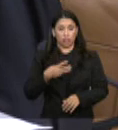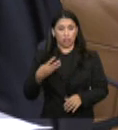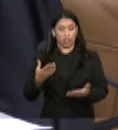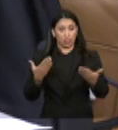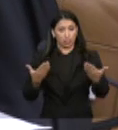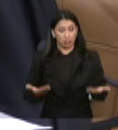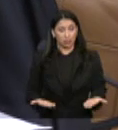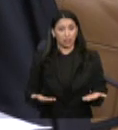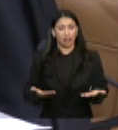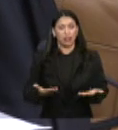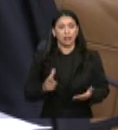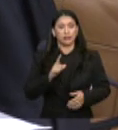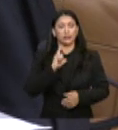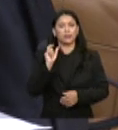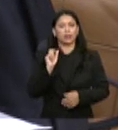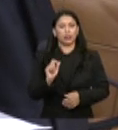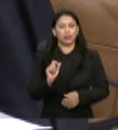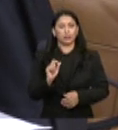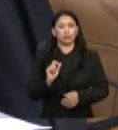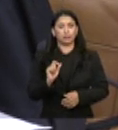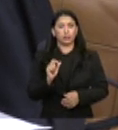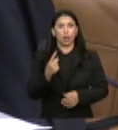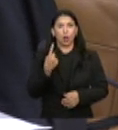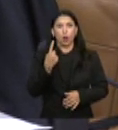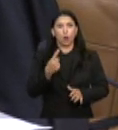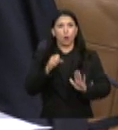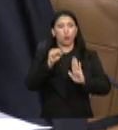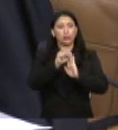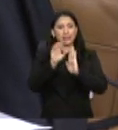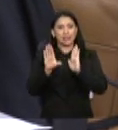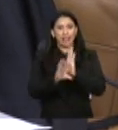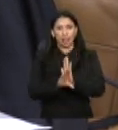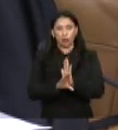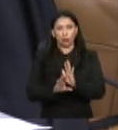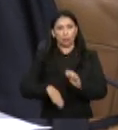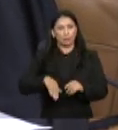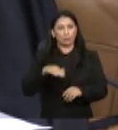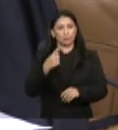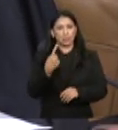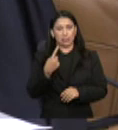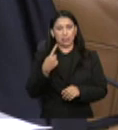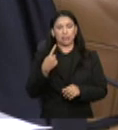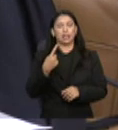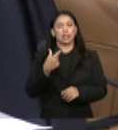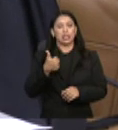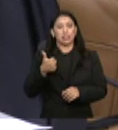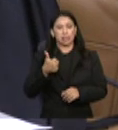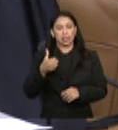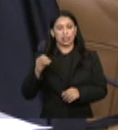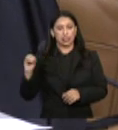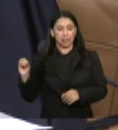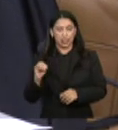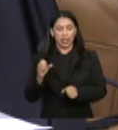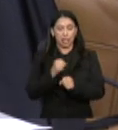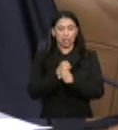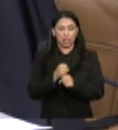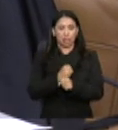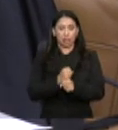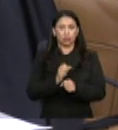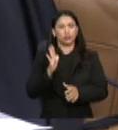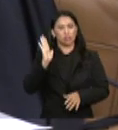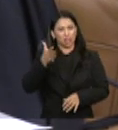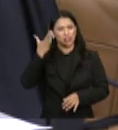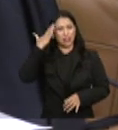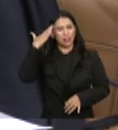embora separado por um século o dia de hoje ainda sabe ao som